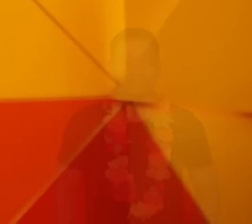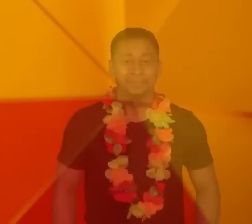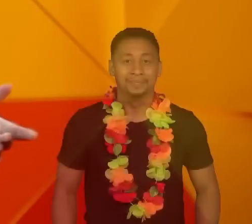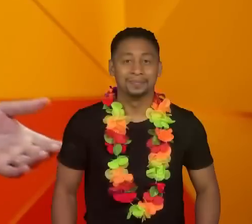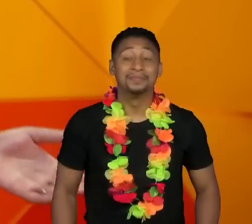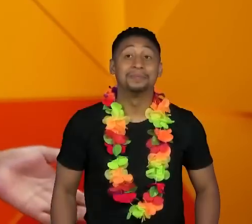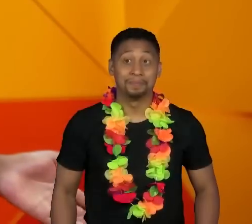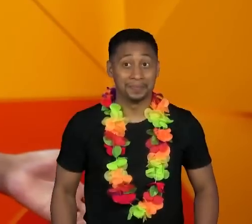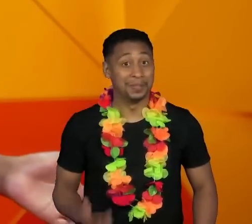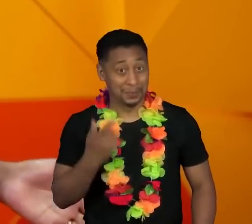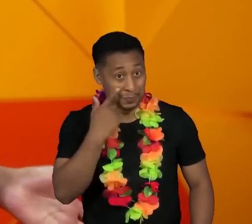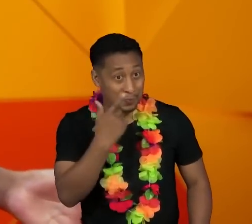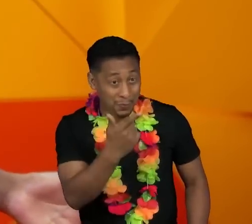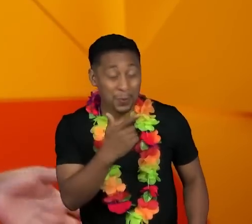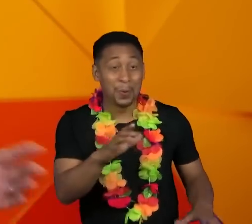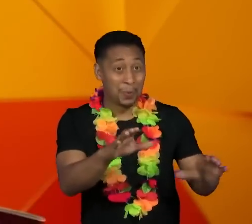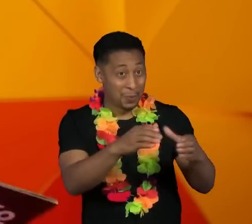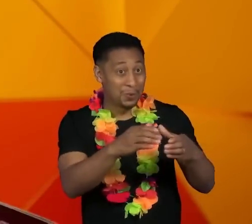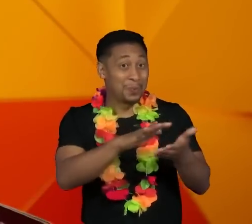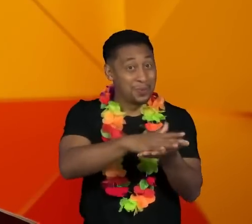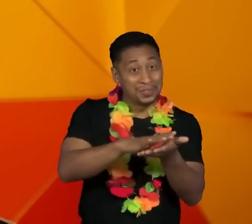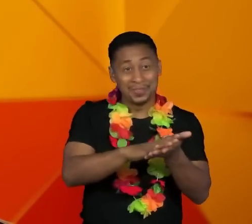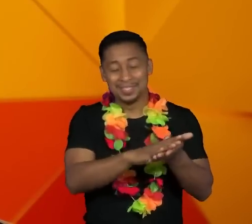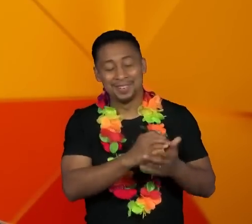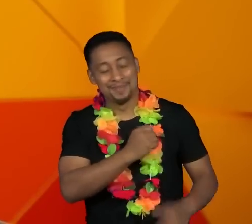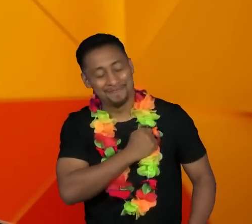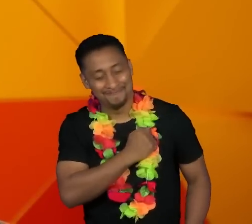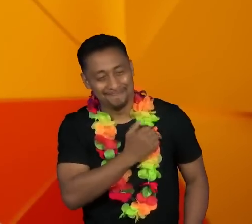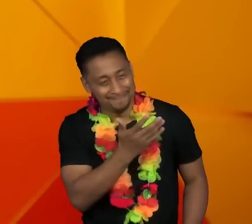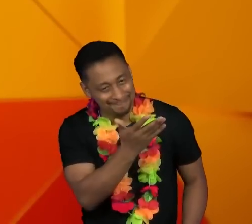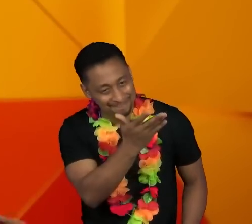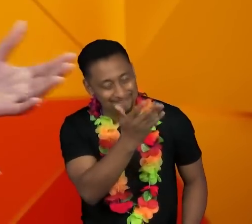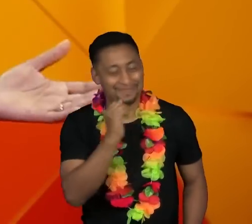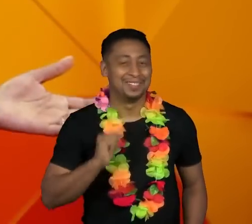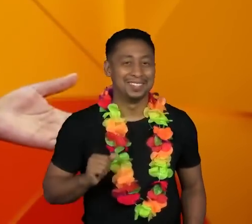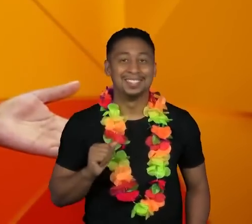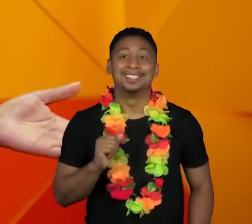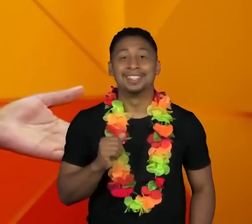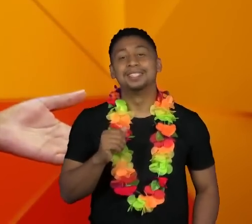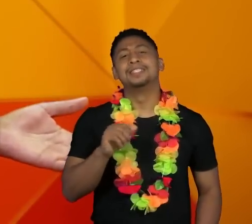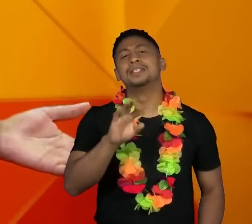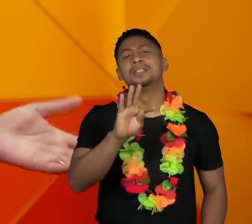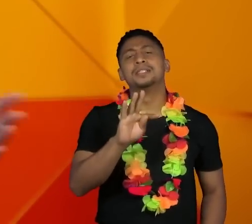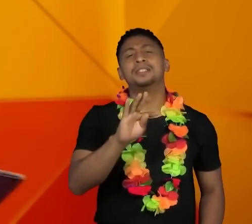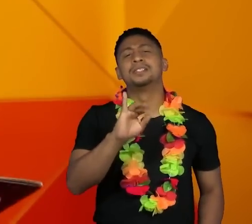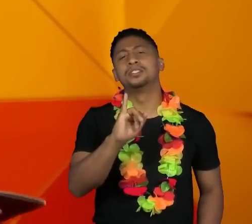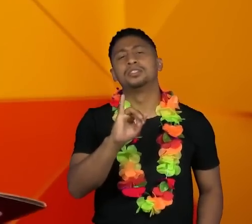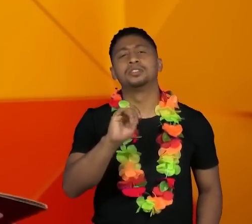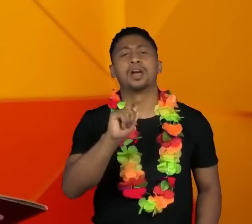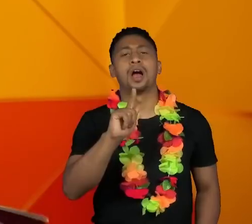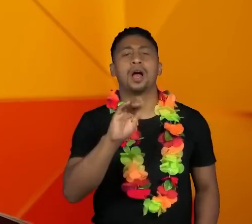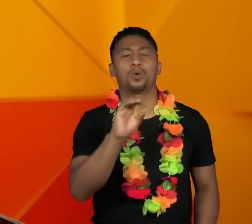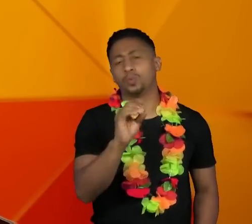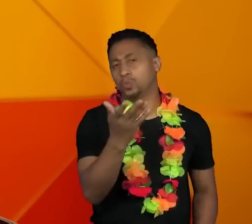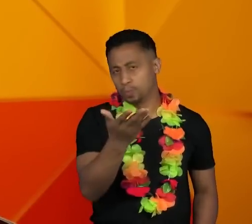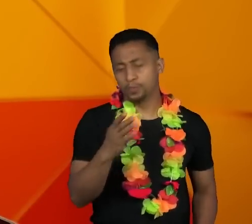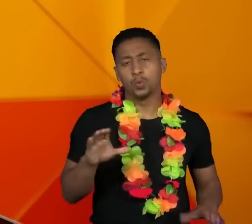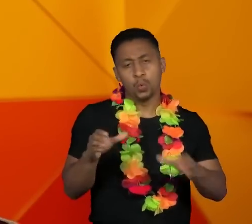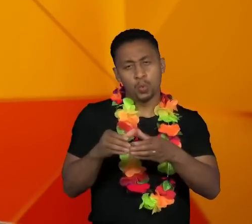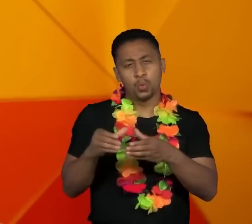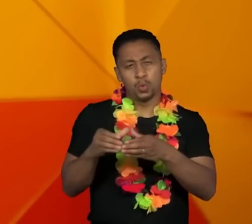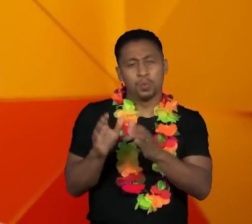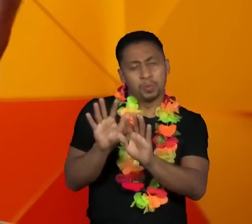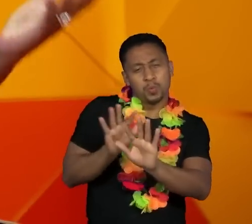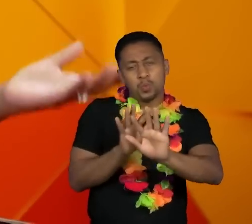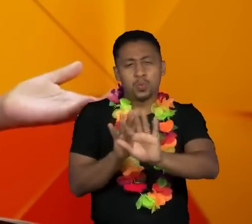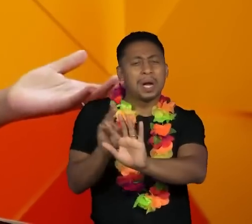Salve os cardeais do samba, salve seu Carlão. Tiago, qual que é o lugar que a velha guarda ocupa hoje dentro da escola de samba?